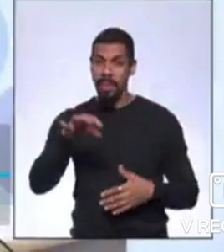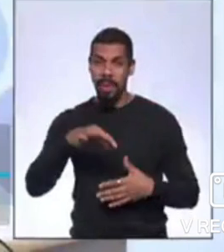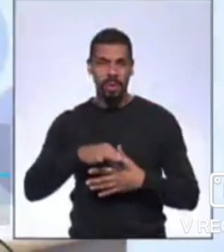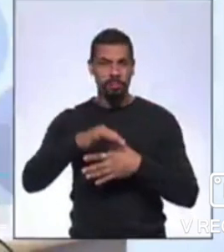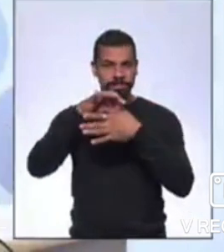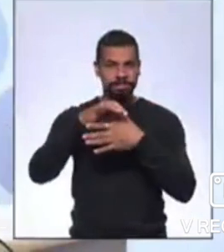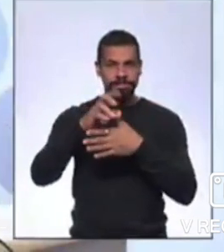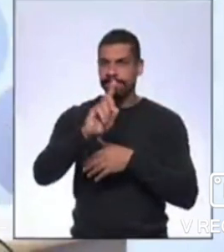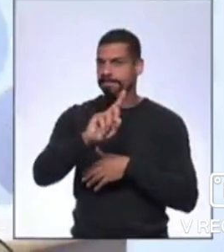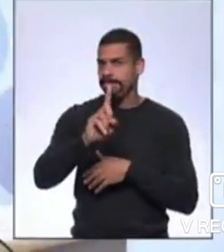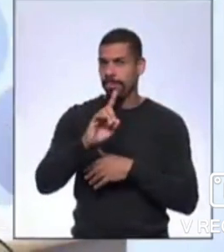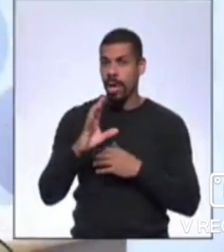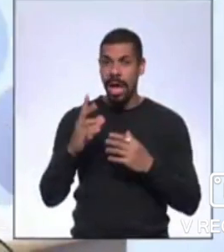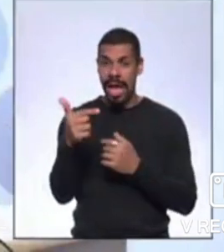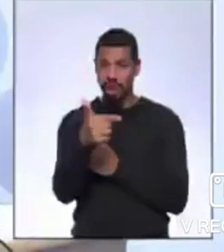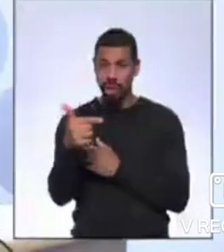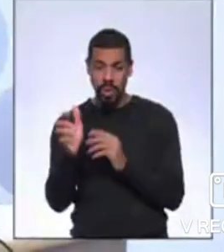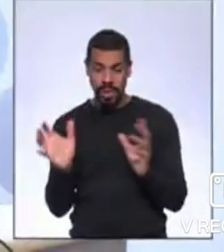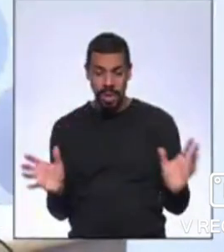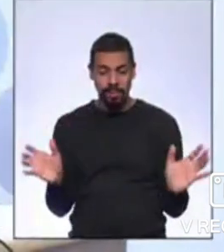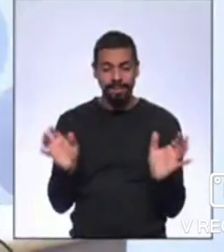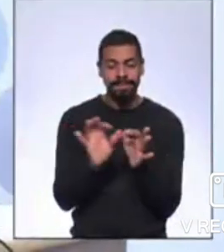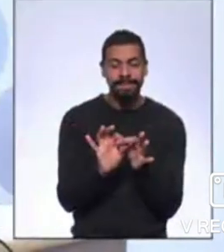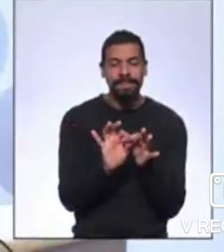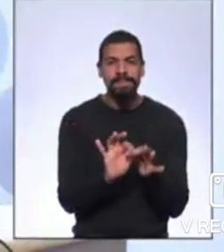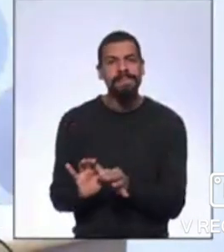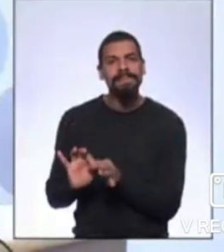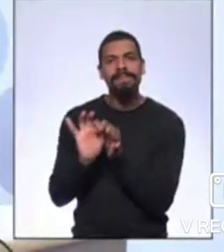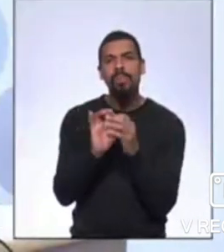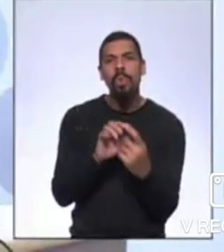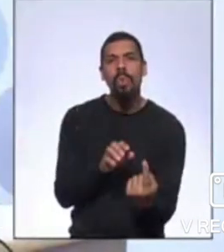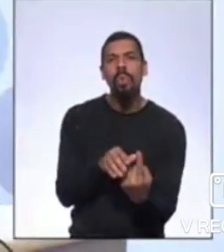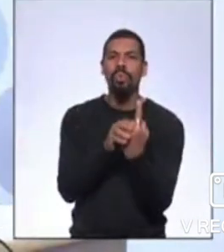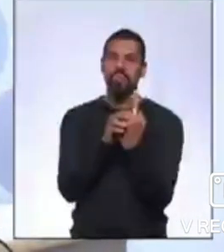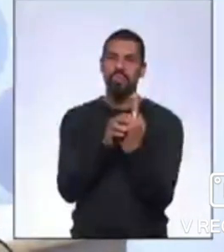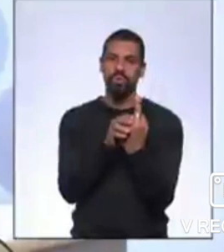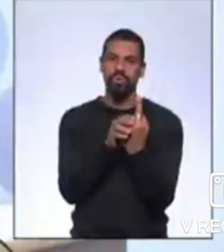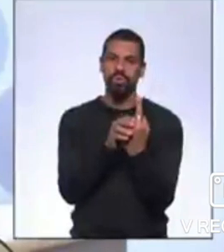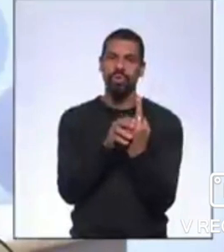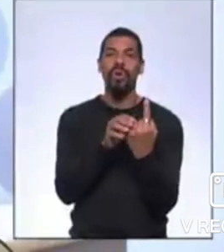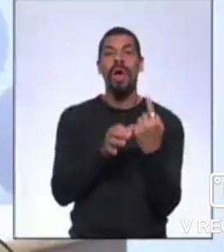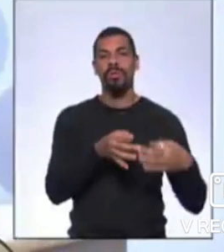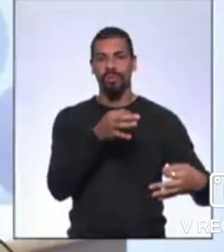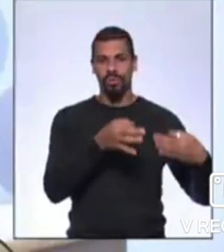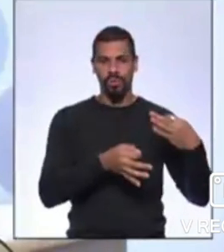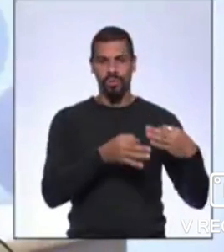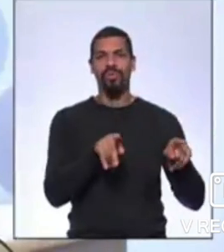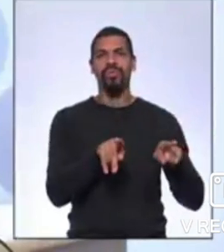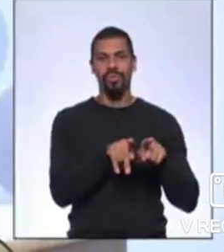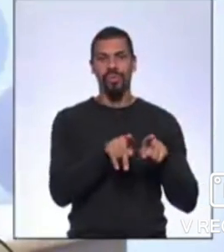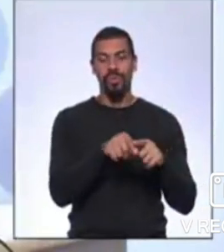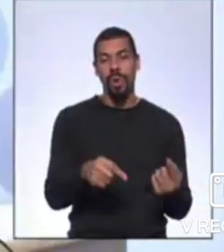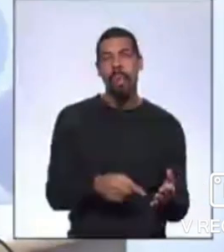ser unificadas, estarão sob o reinado de um único juiz, que aí vai se tornar o